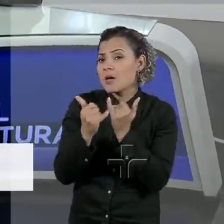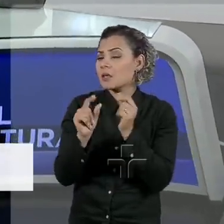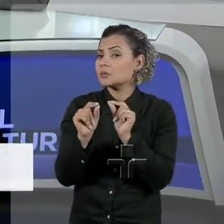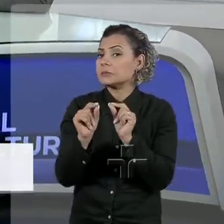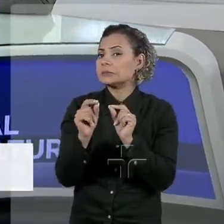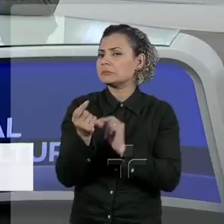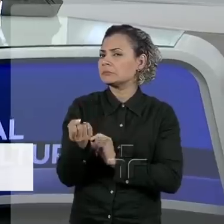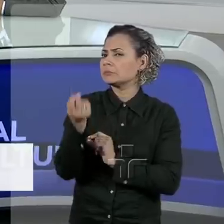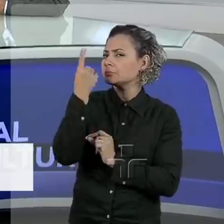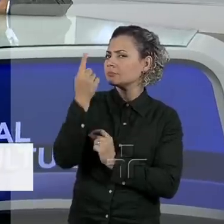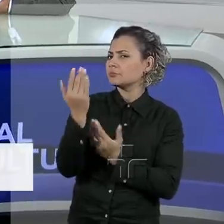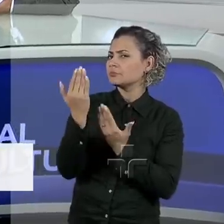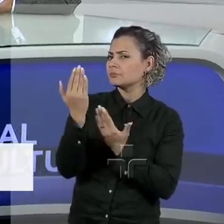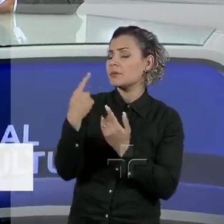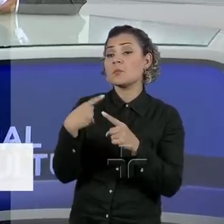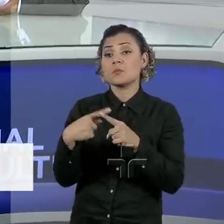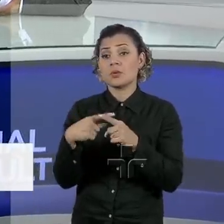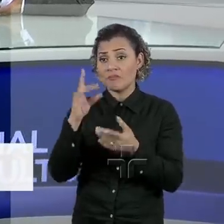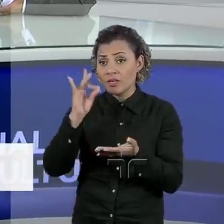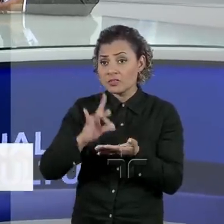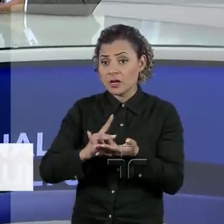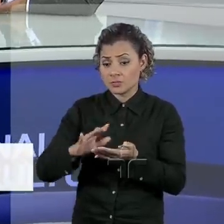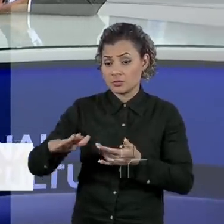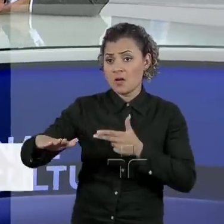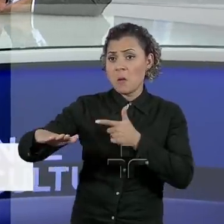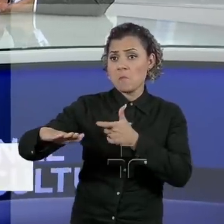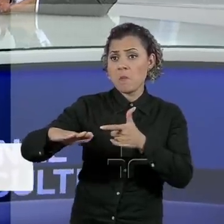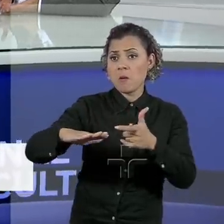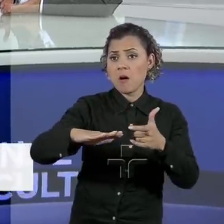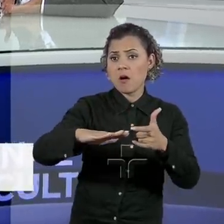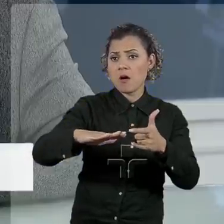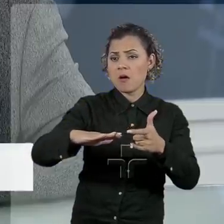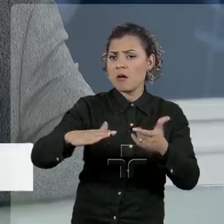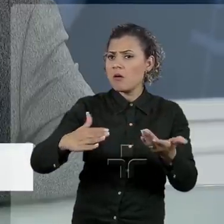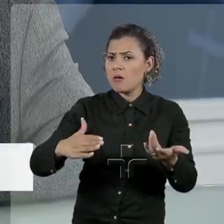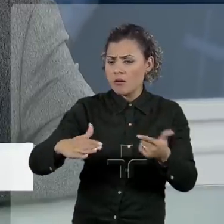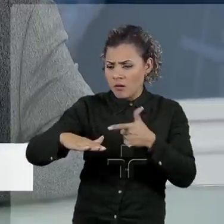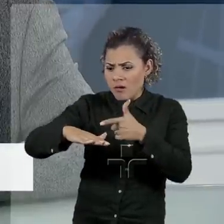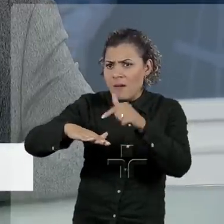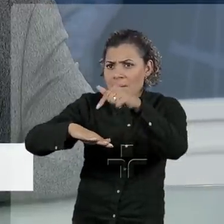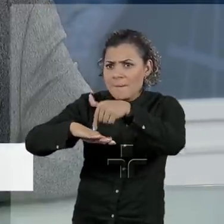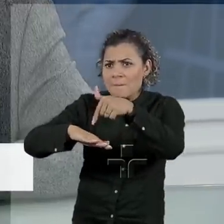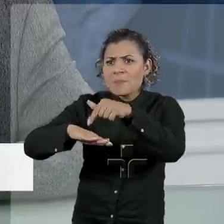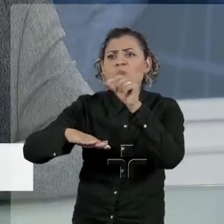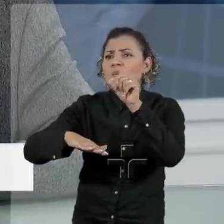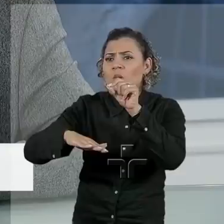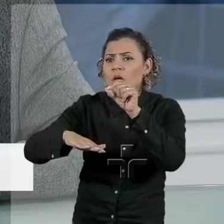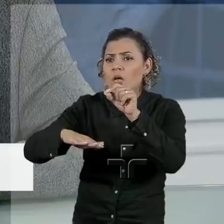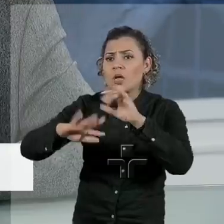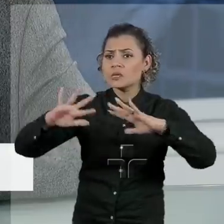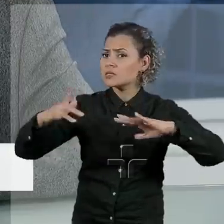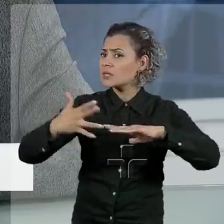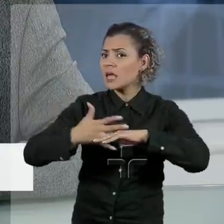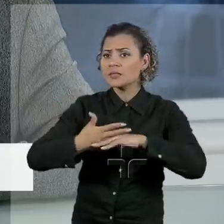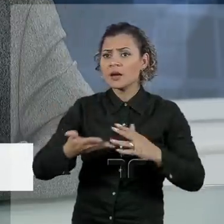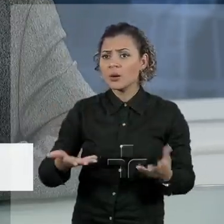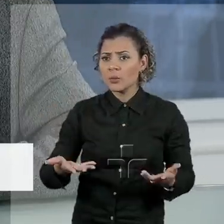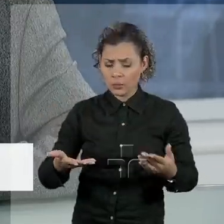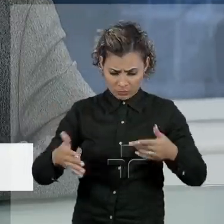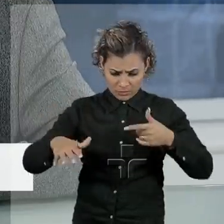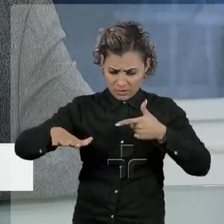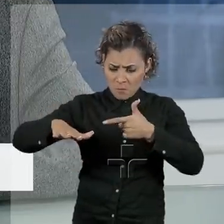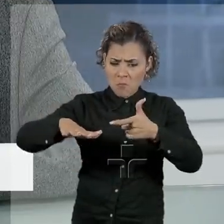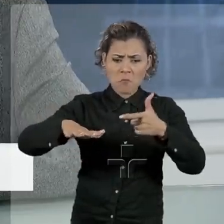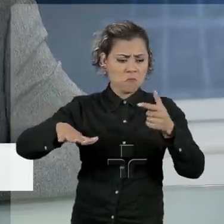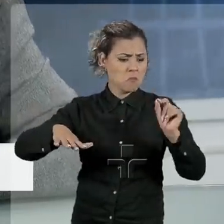muito estranho, já que o objeto envolvido é civil. Né? É isso que você estava dizendo. Sendo objeto civil, então